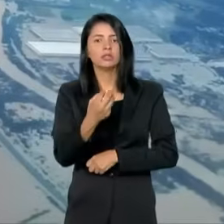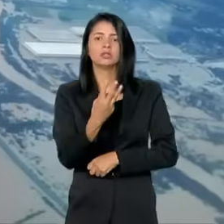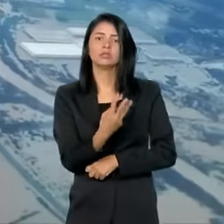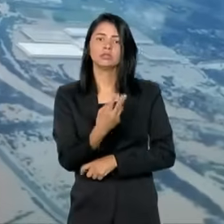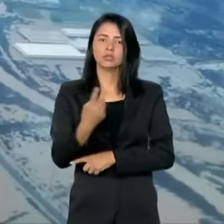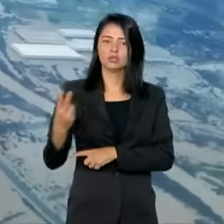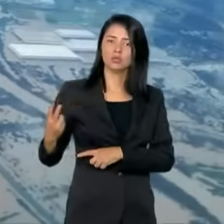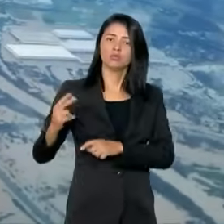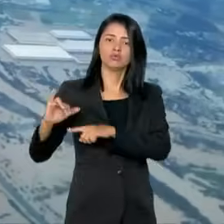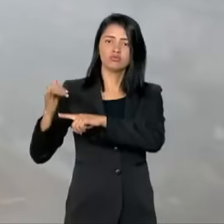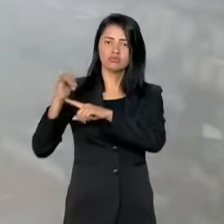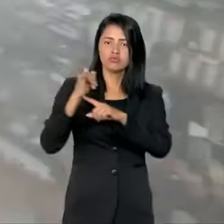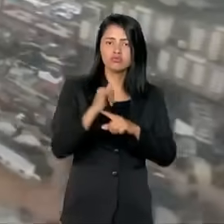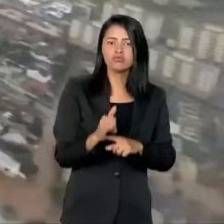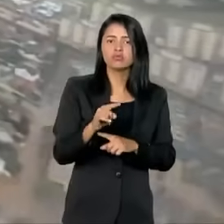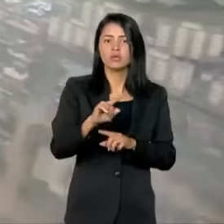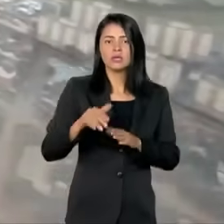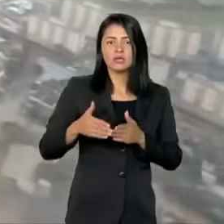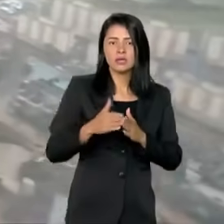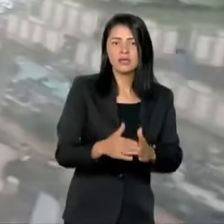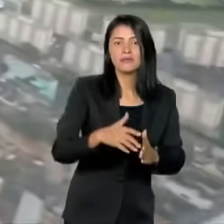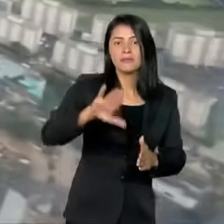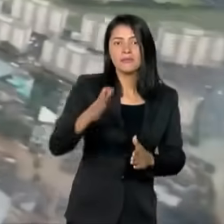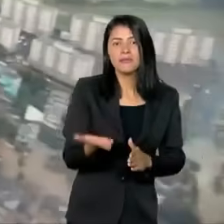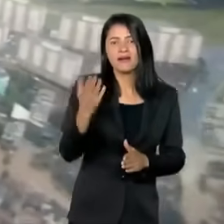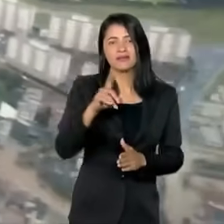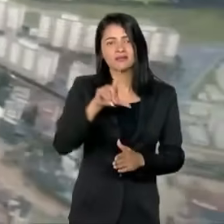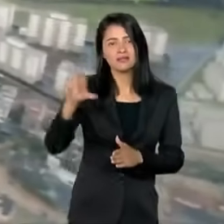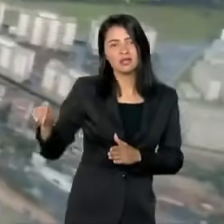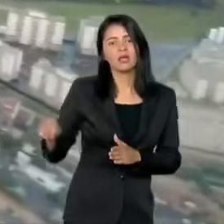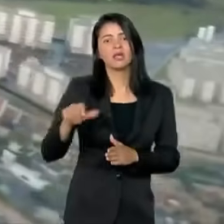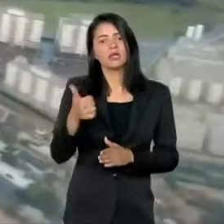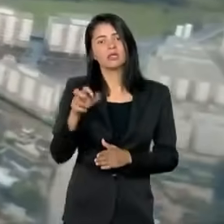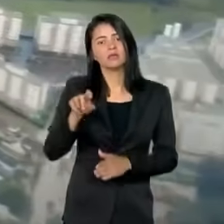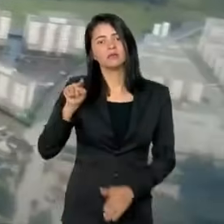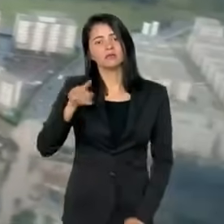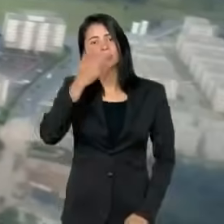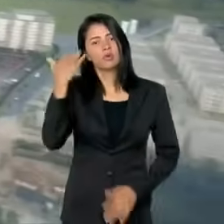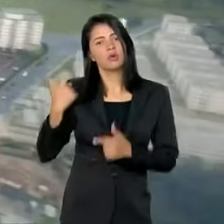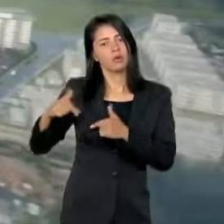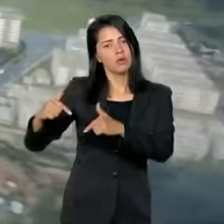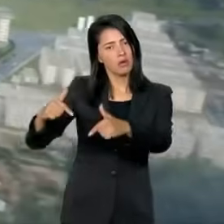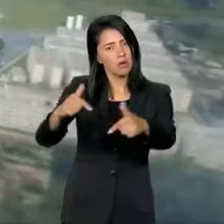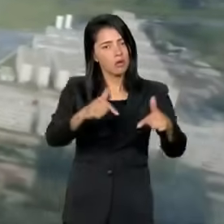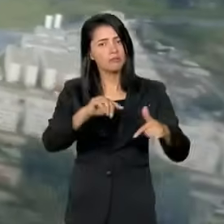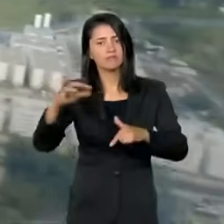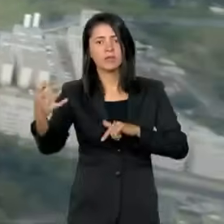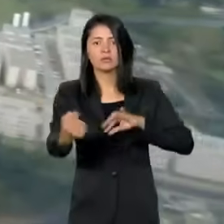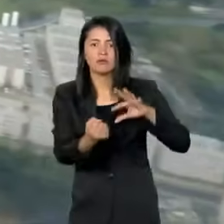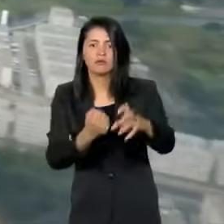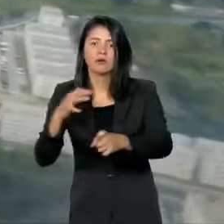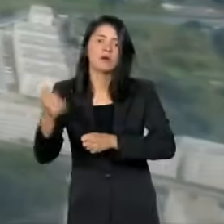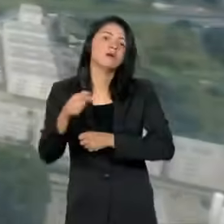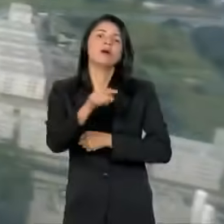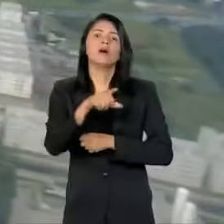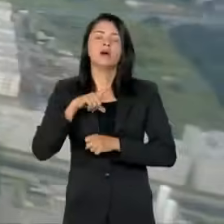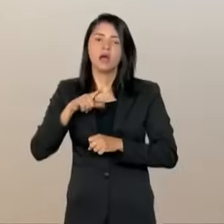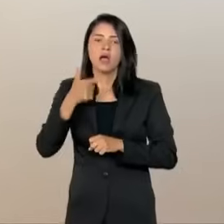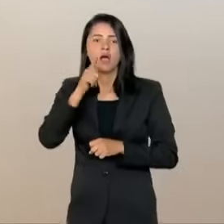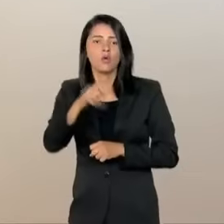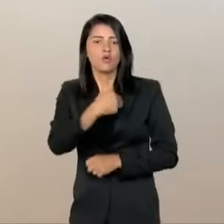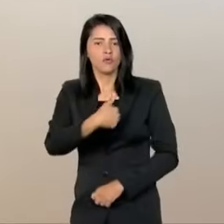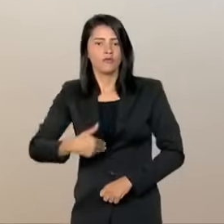32 aeronaves, mais de 100 barcos e botes e 15 mil pessoas trabalhando no resgate entre as forças do